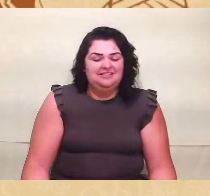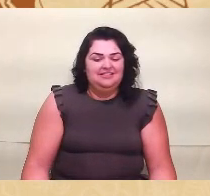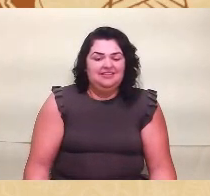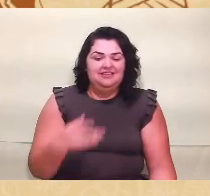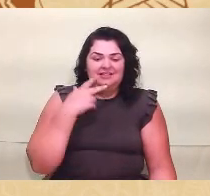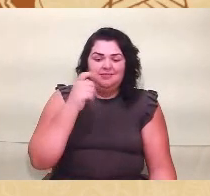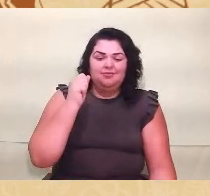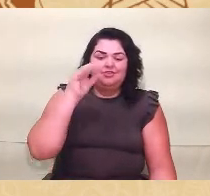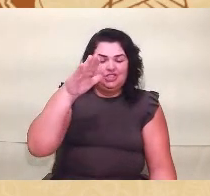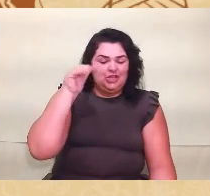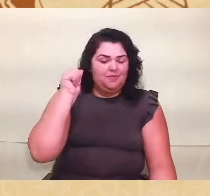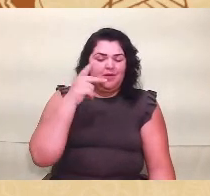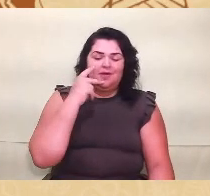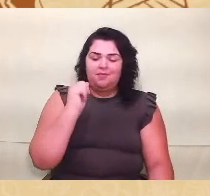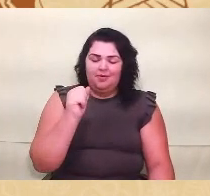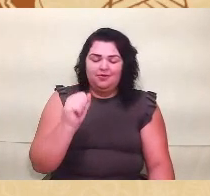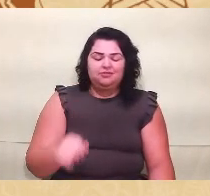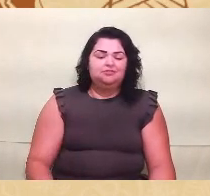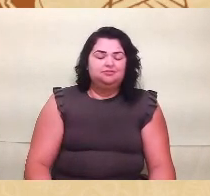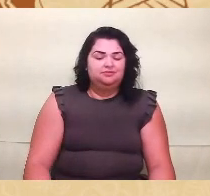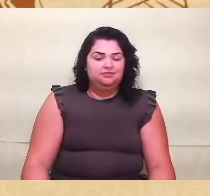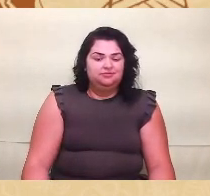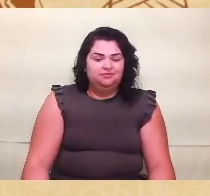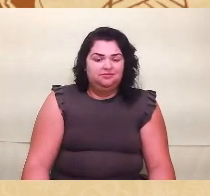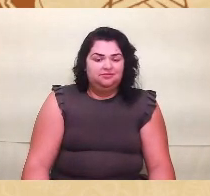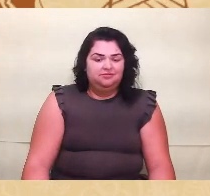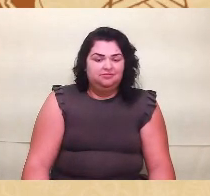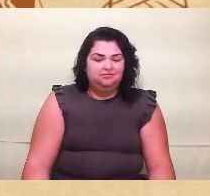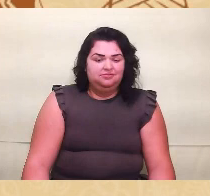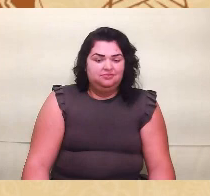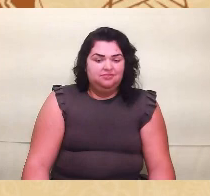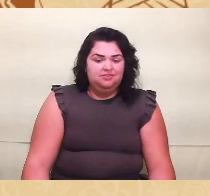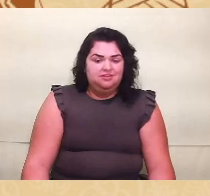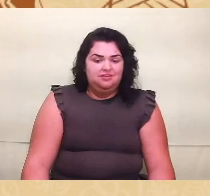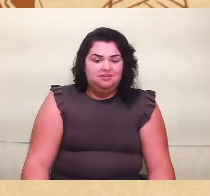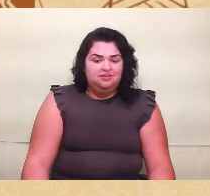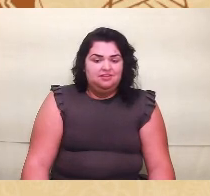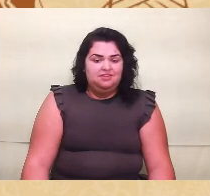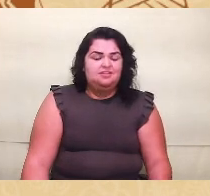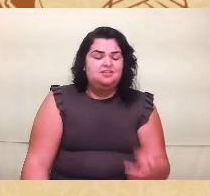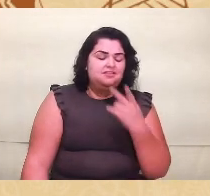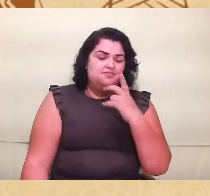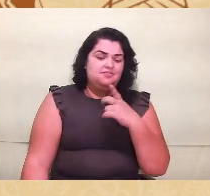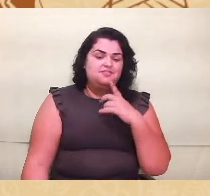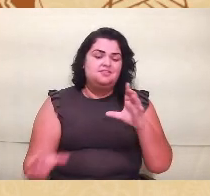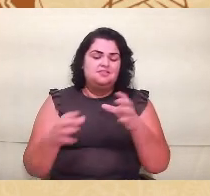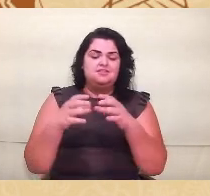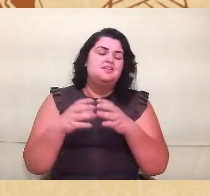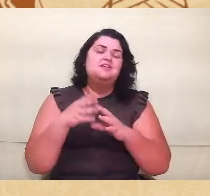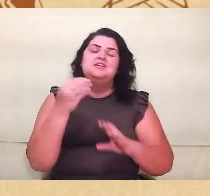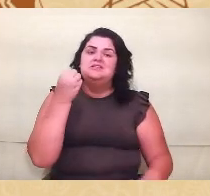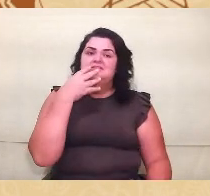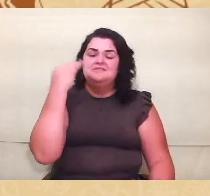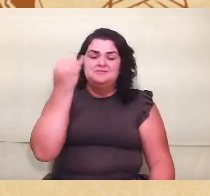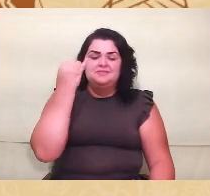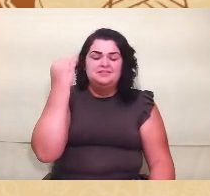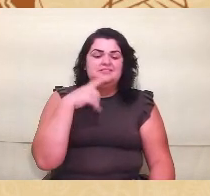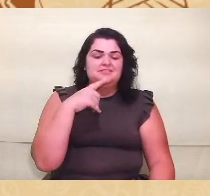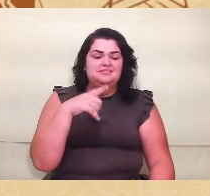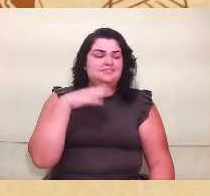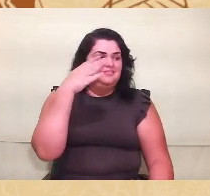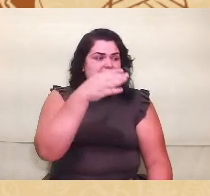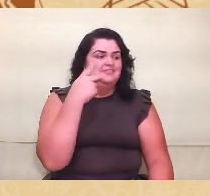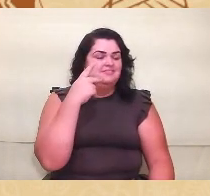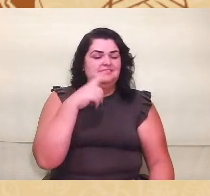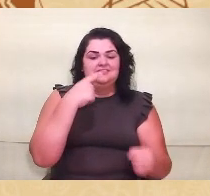porque estou fazendo pós-doutorado da Unesp de Assis, né? Se é de São Paulo, eu vou ter que ficar um tempinho aí na